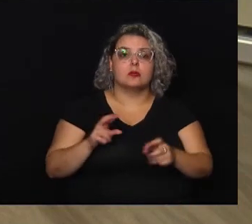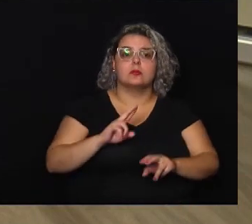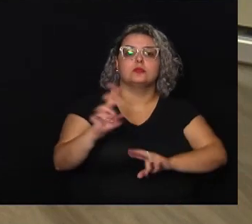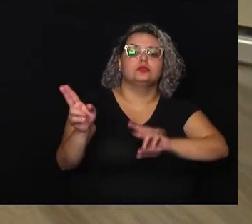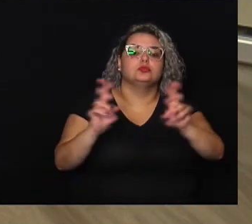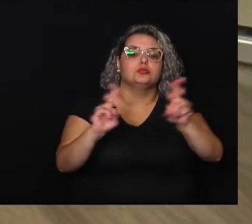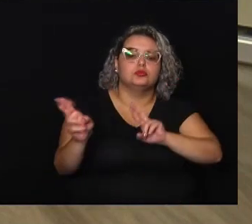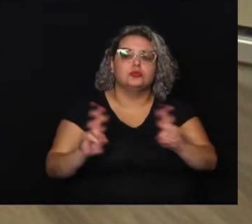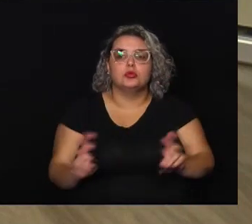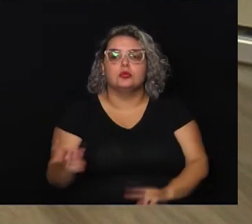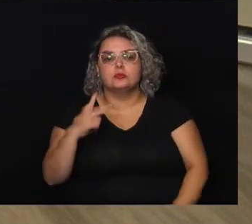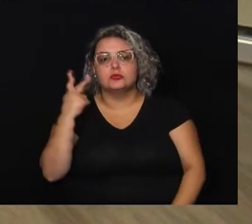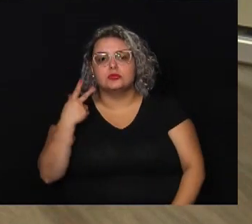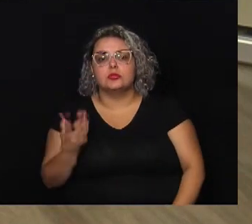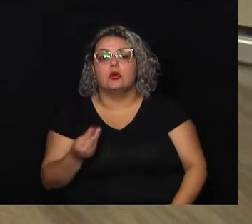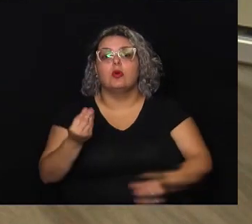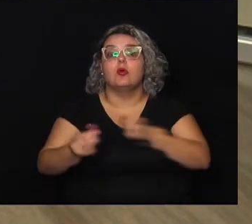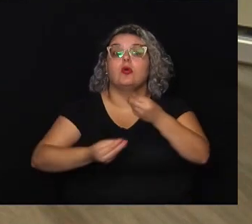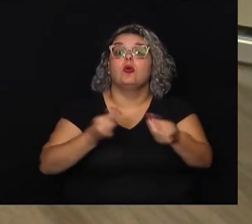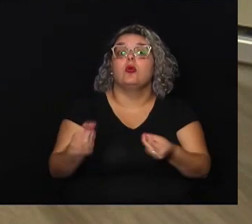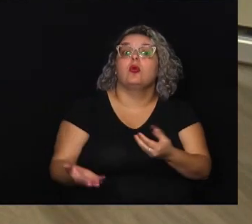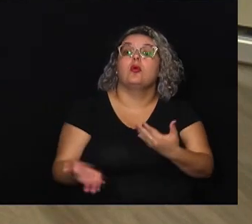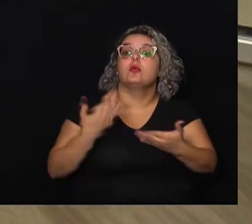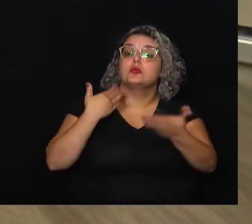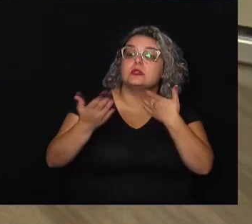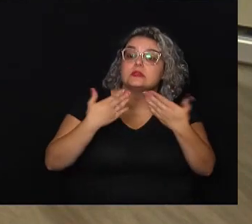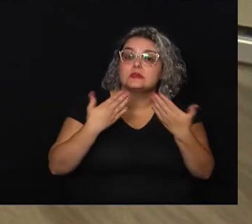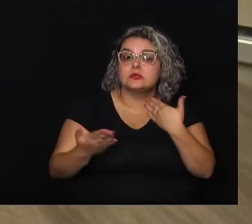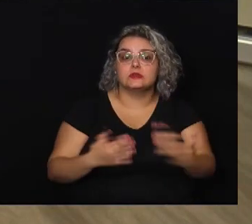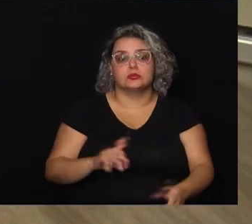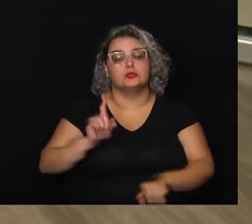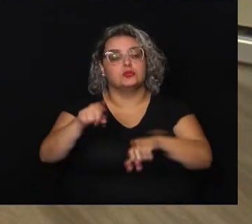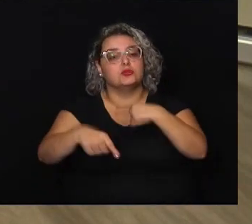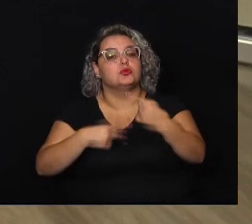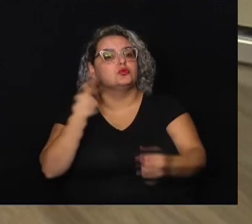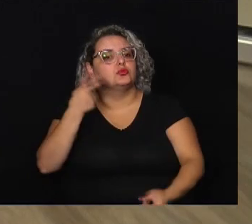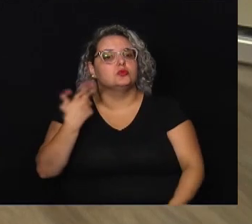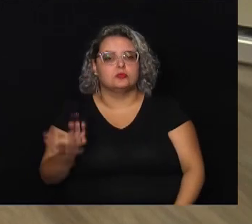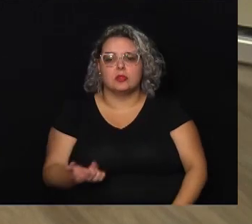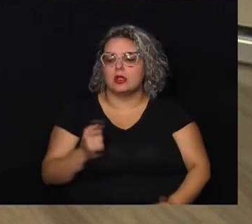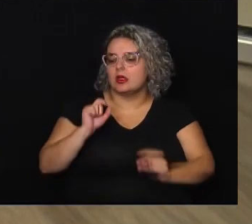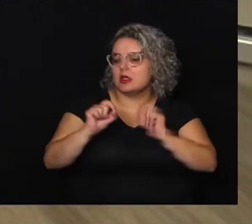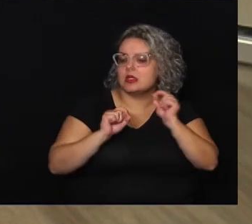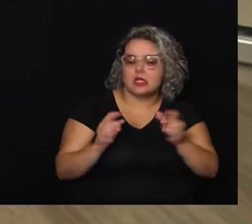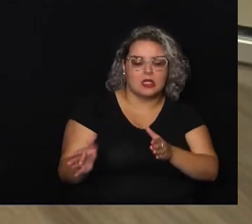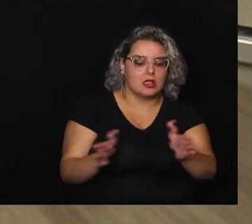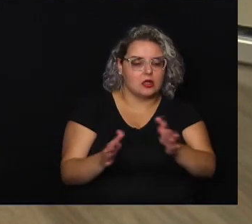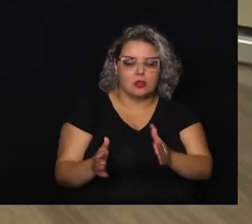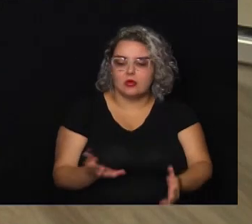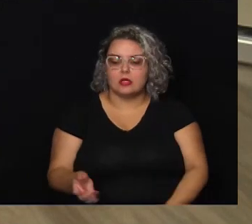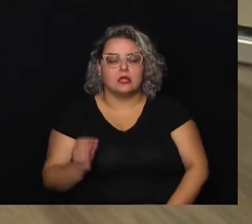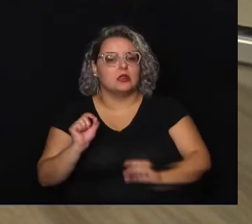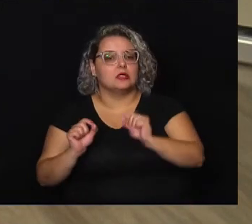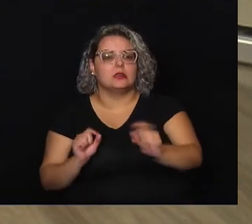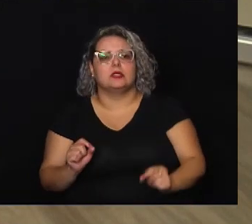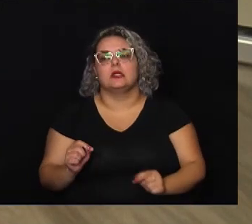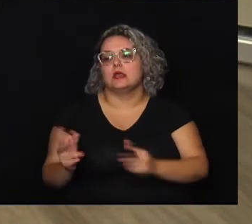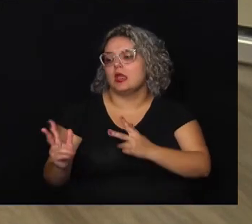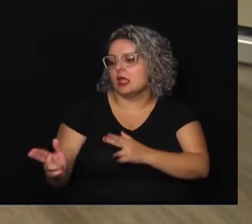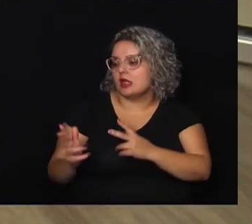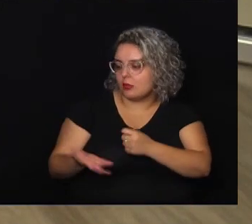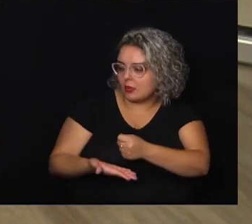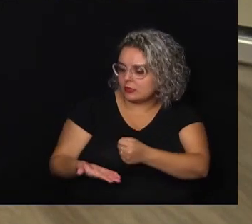de vereadores. Como é que tem sido esse diálogo com os outros vereadores? Quem é da situação, quem é da oposição? Qual que é